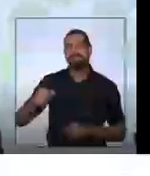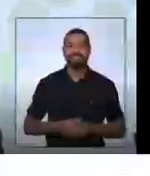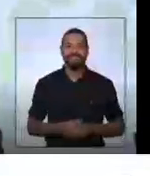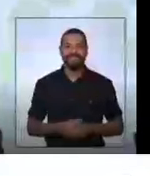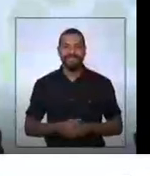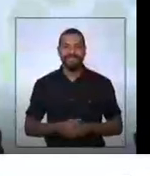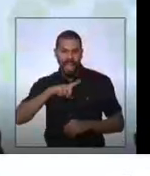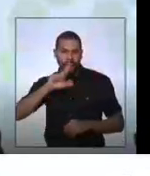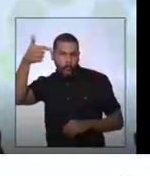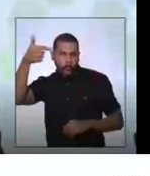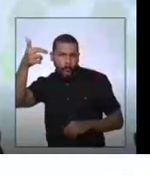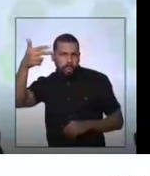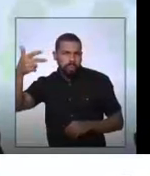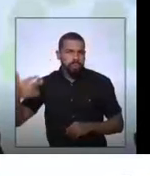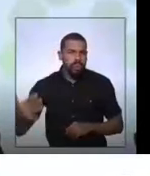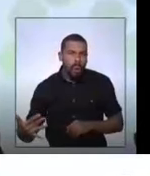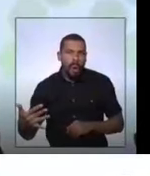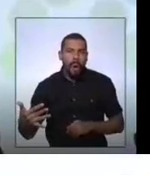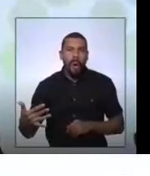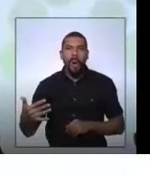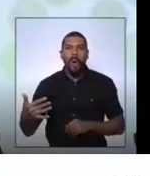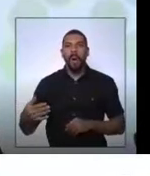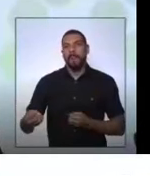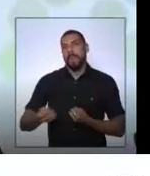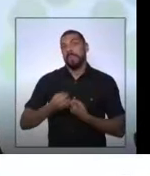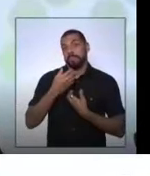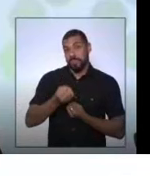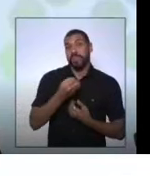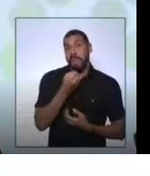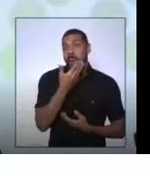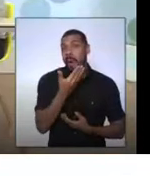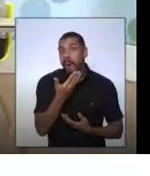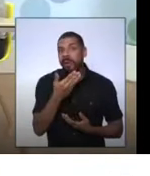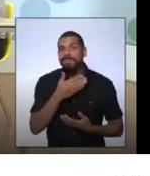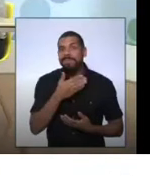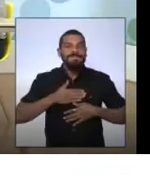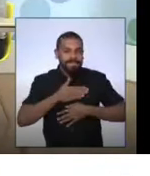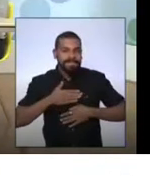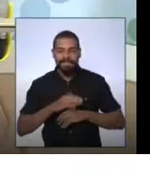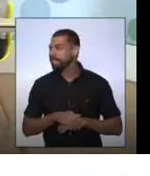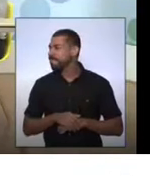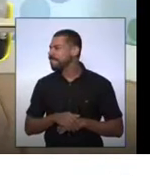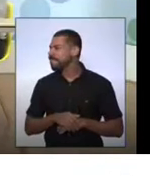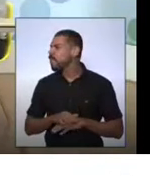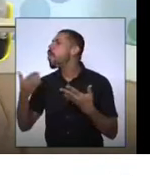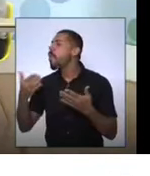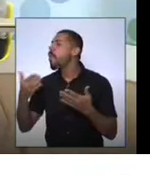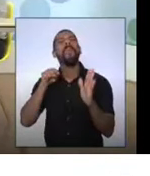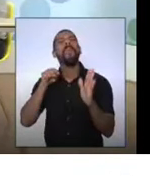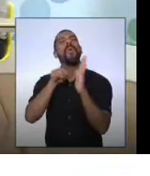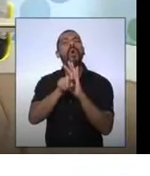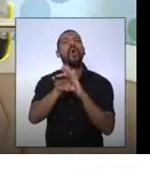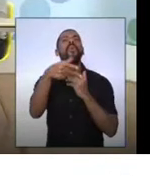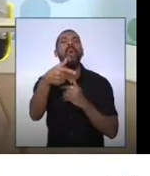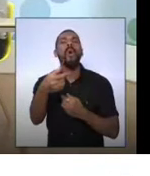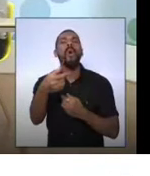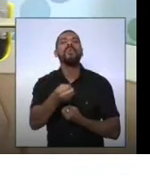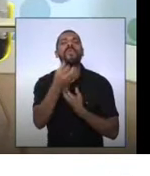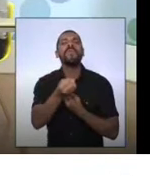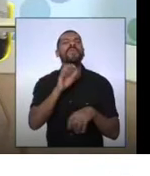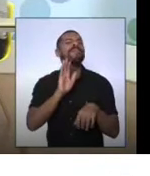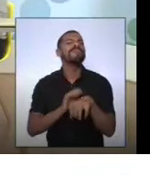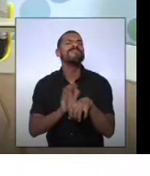de coronavírus? Alguém leu alguma notícia boa? Alguma informação sobre? Notícia mais feliz. Qual é a notícia mais feliz que você